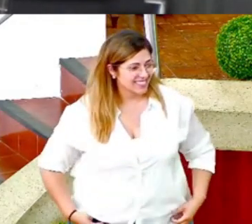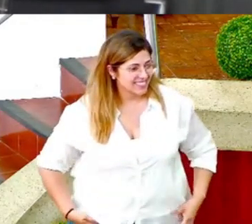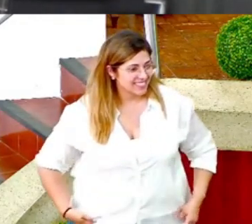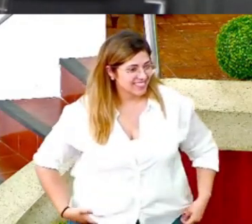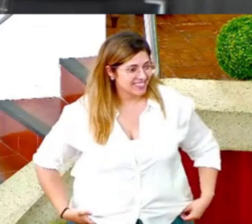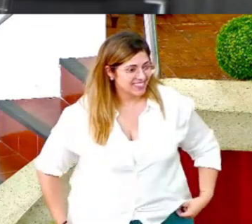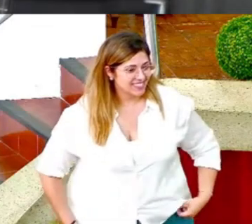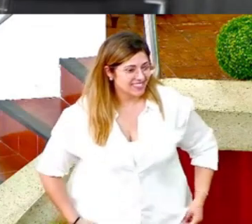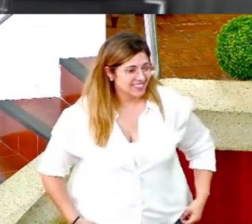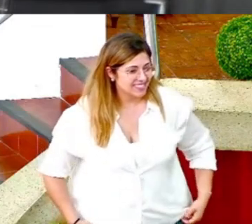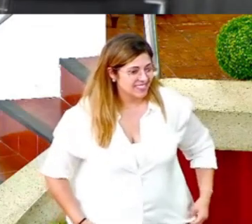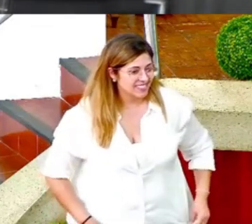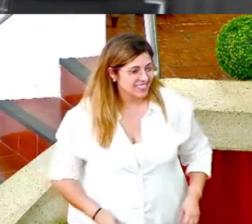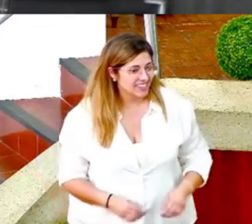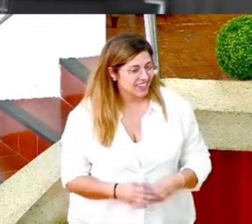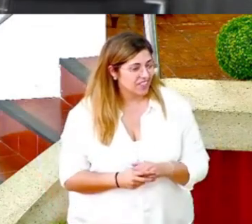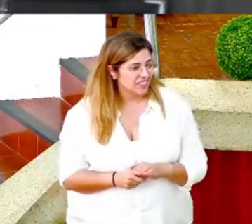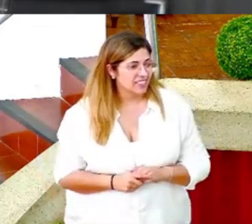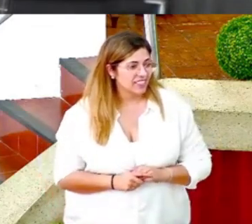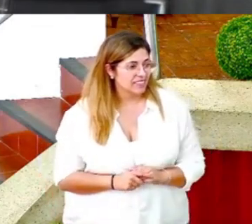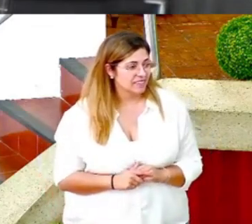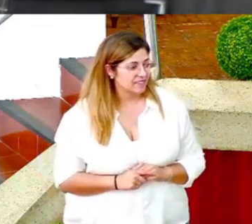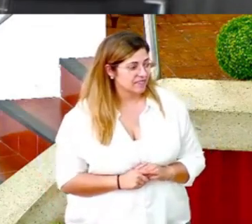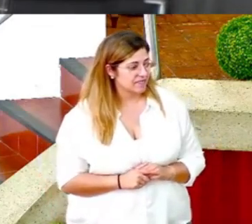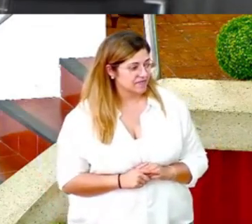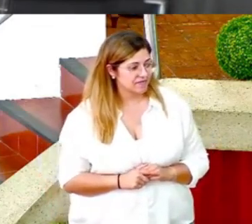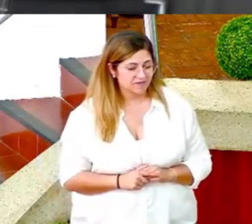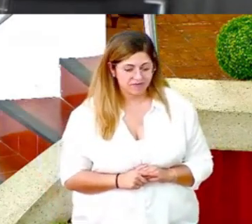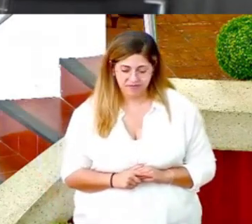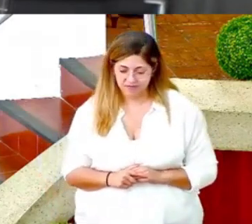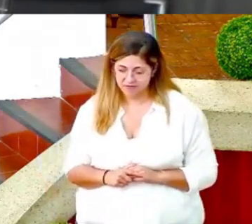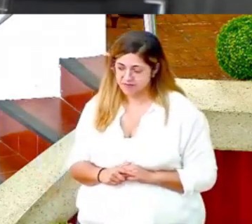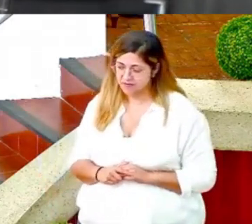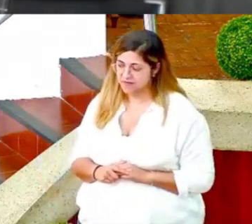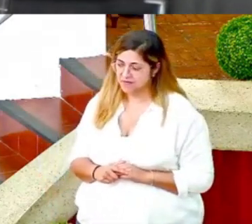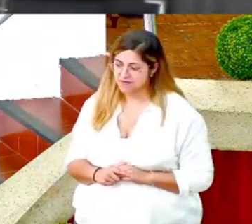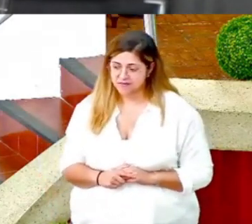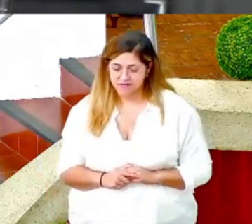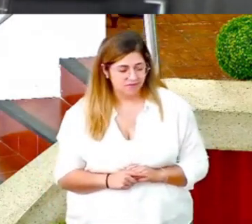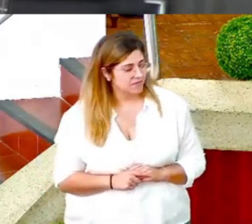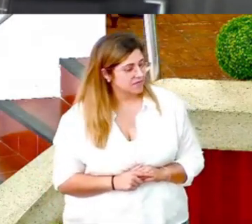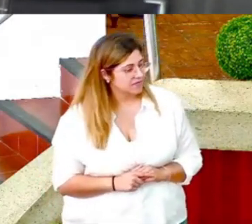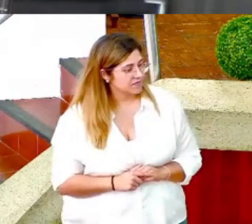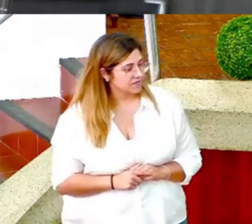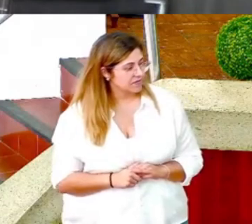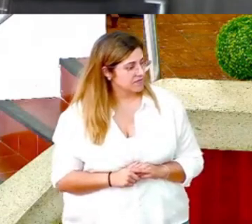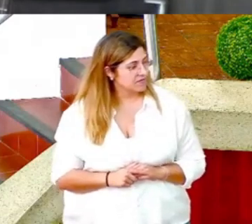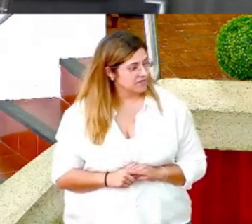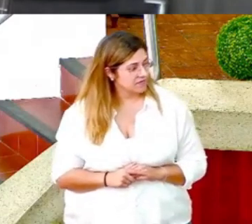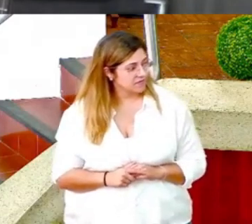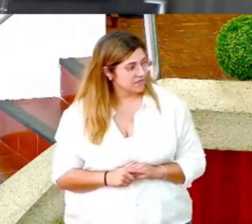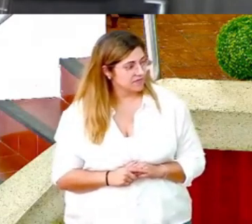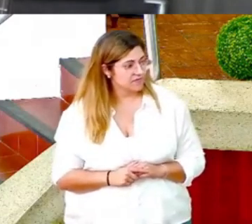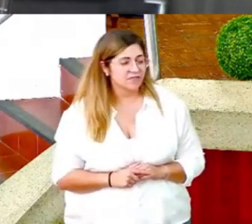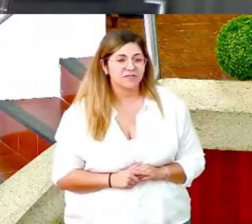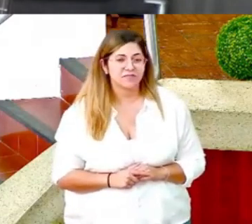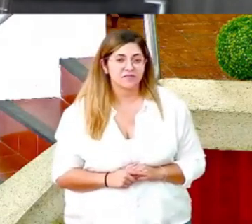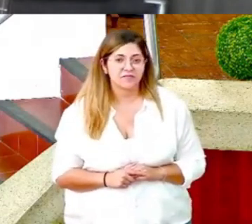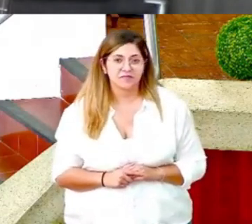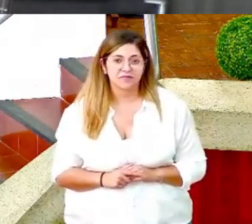elas chegam, tá bom? Daqui a pouquinho elas estão aqui, tá? Quando elas chegarem, vocês farão o